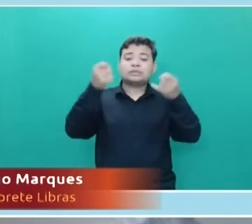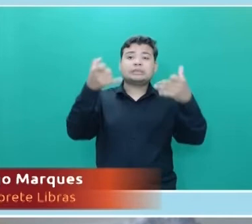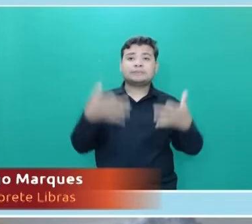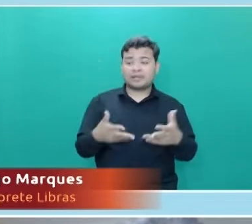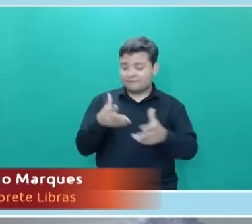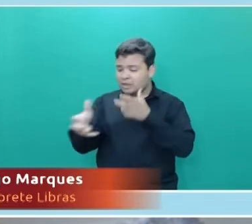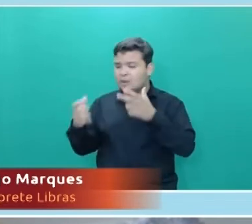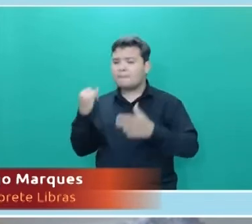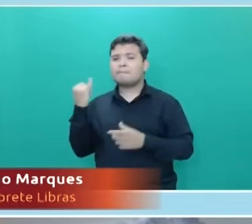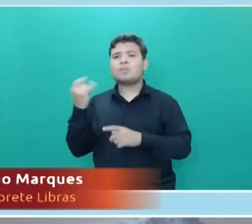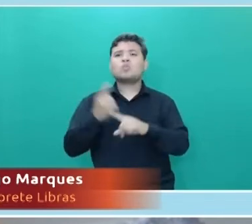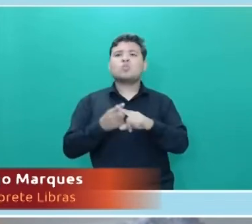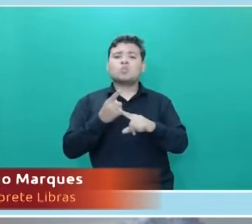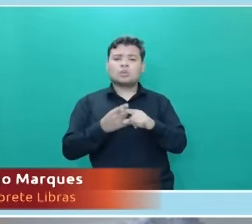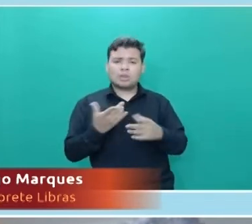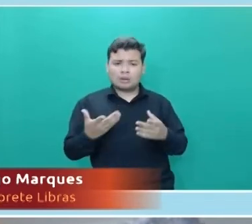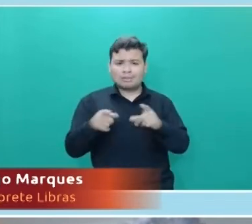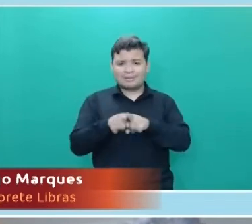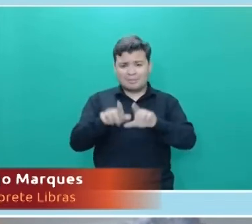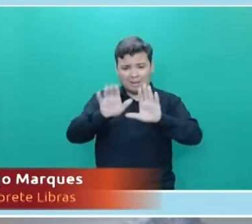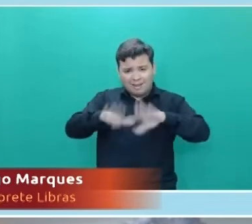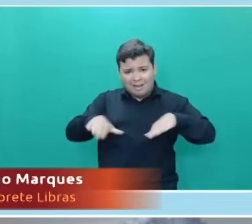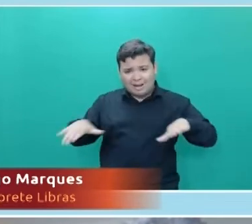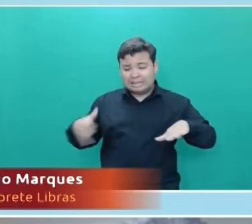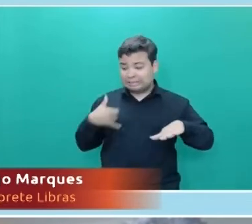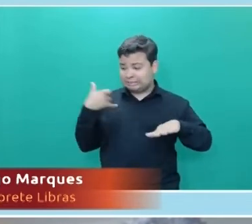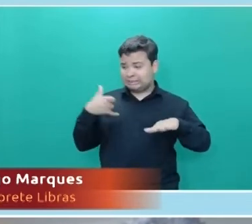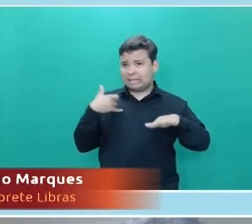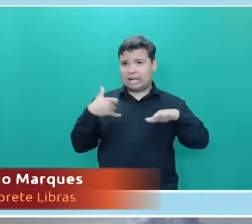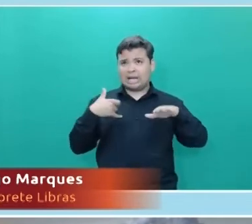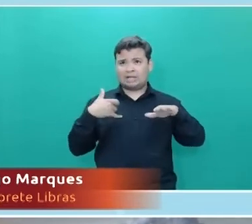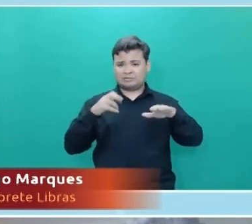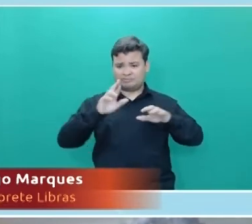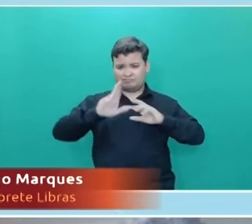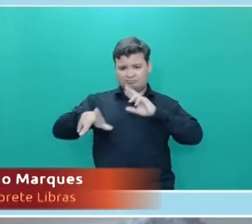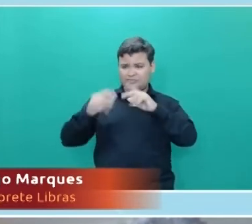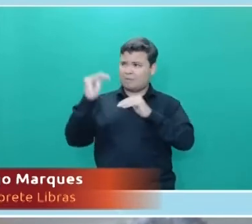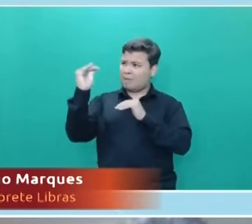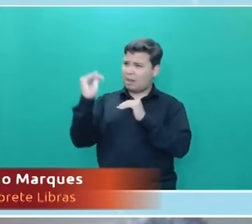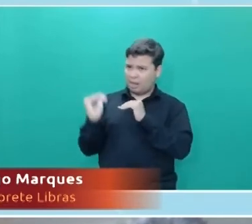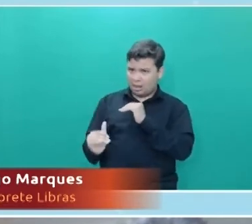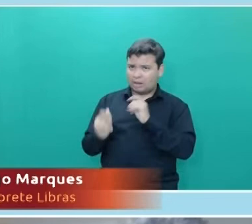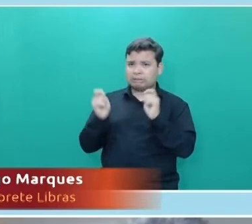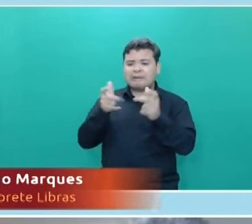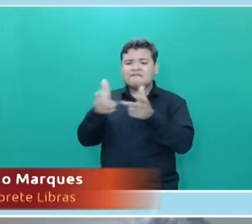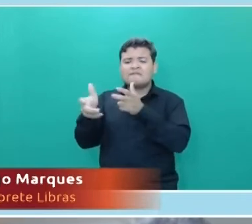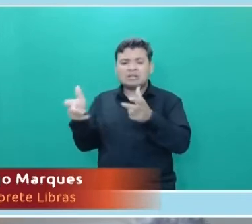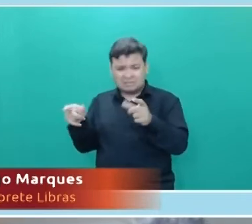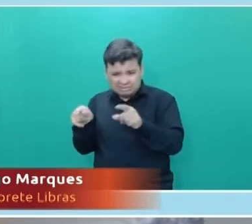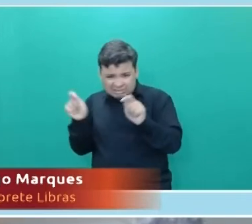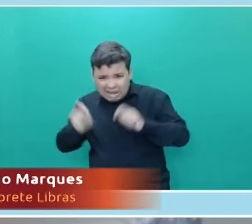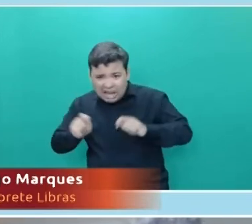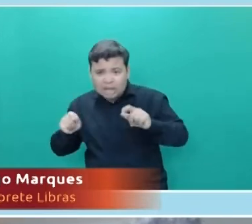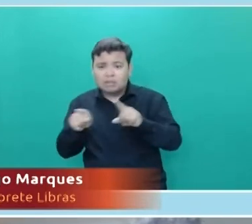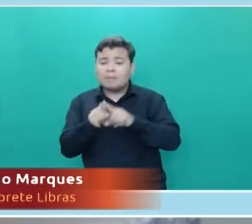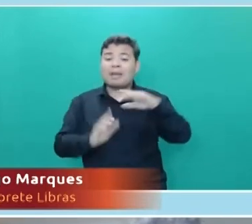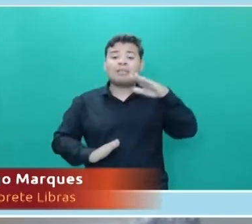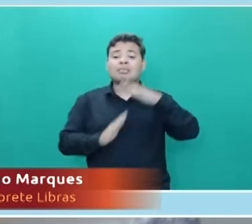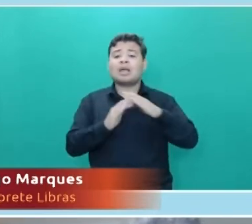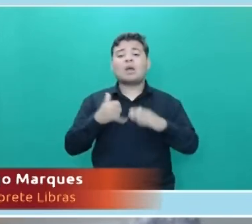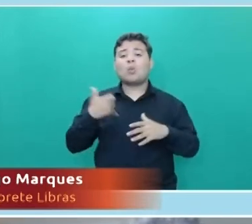possível vacinar crianças em diferentes idades? É preferível vaciná-las até que idade? Se, por exemplo, como disse